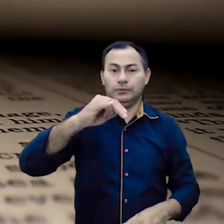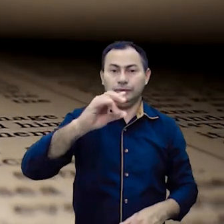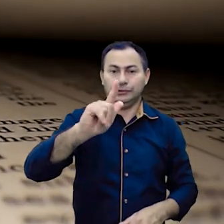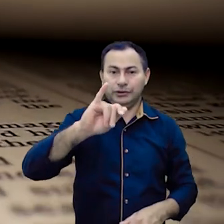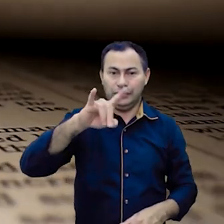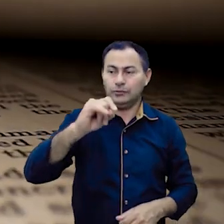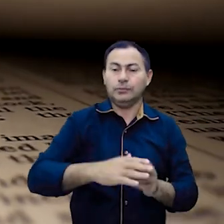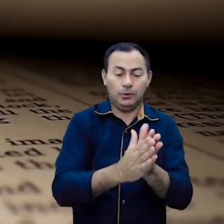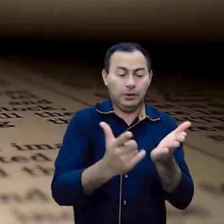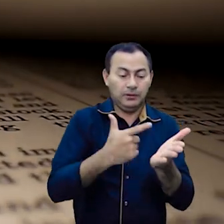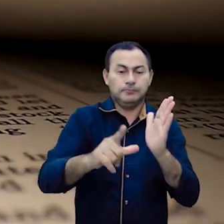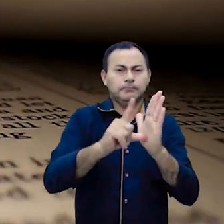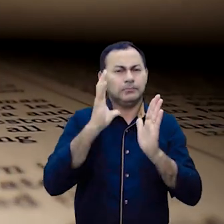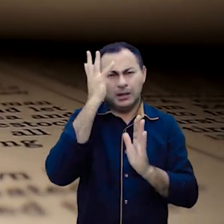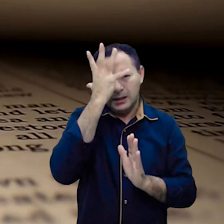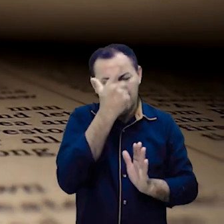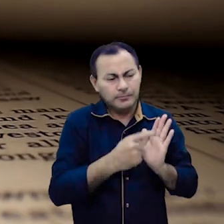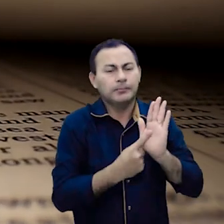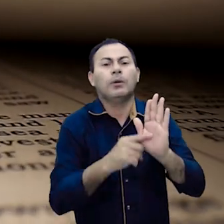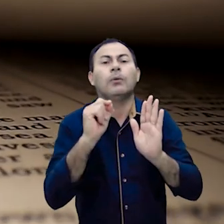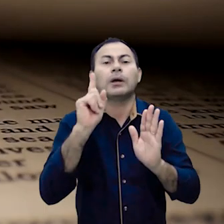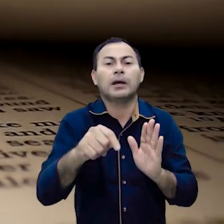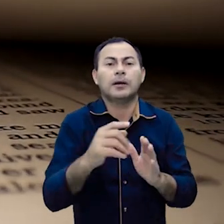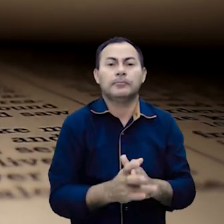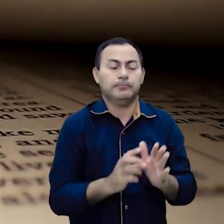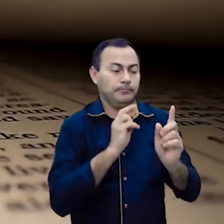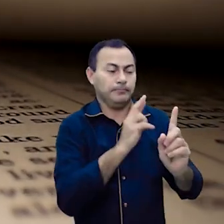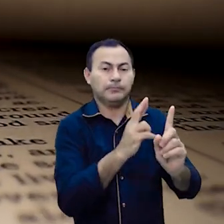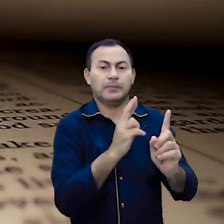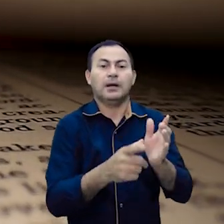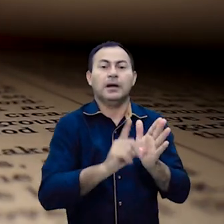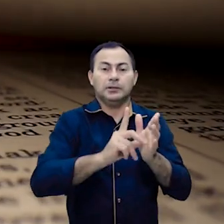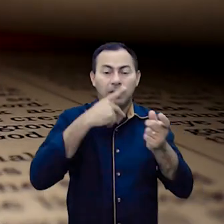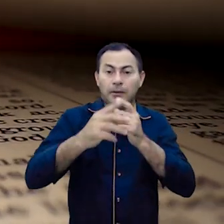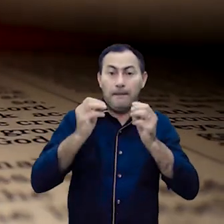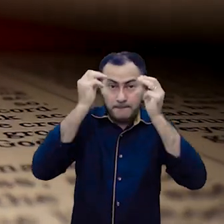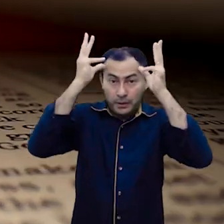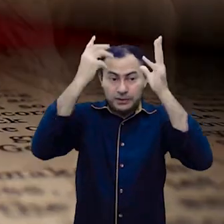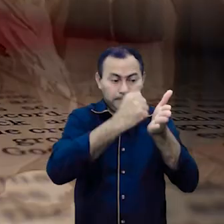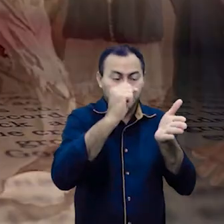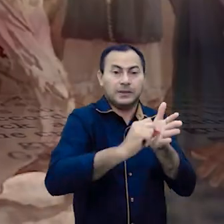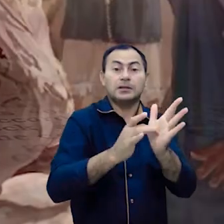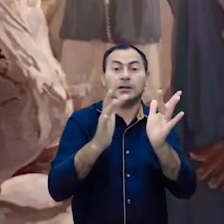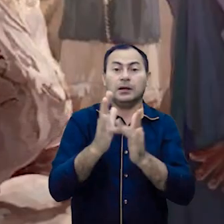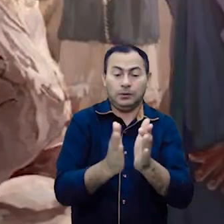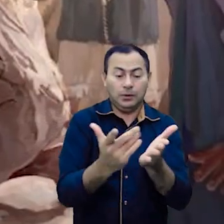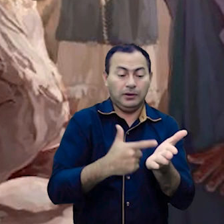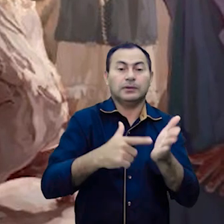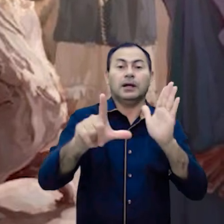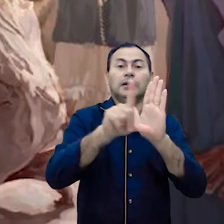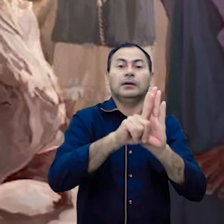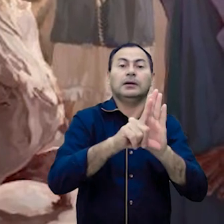no livro de Levítico temos também uma bela ilustração sobre o que nos referimos Antes quando dissemos que Moisés escreveu sobre